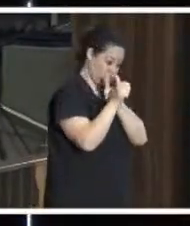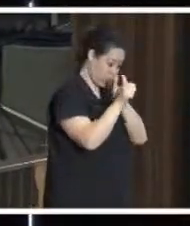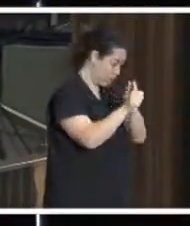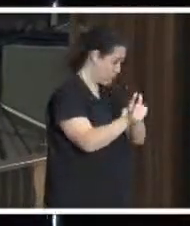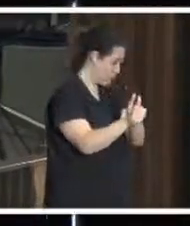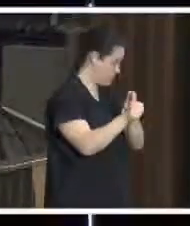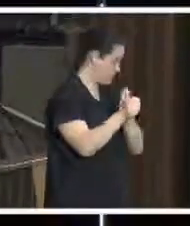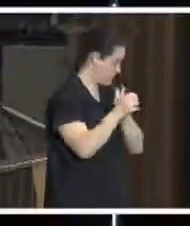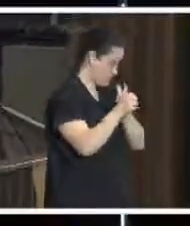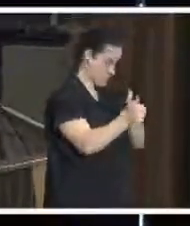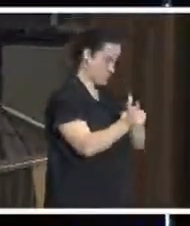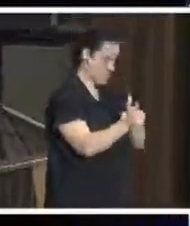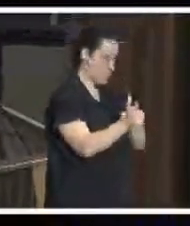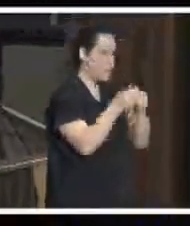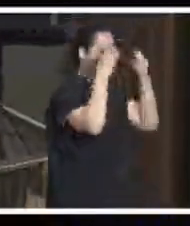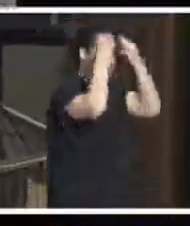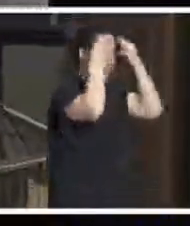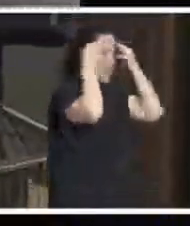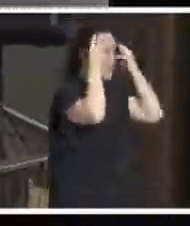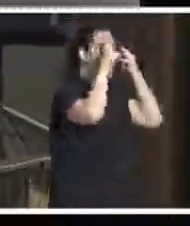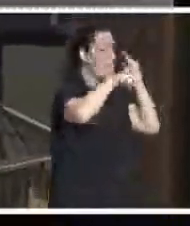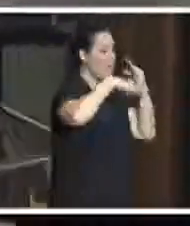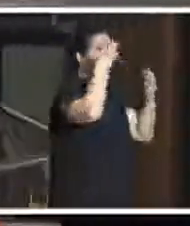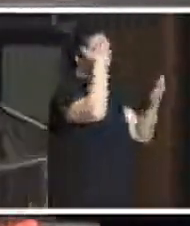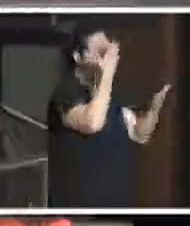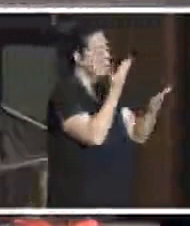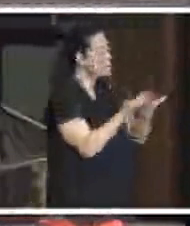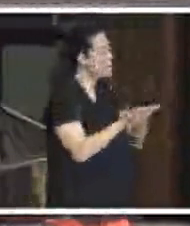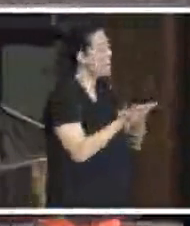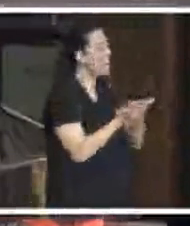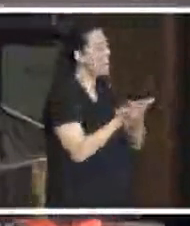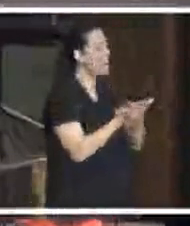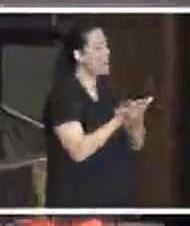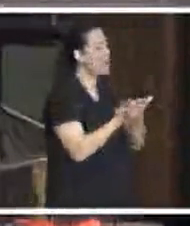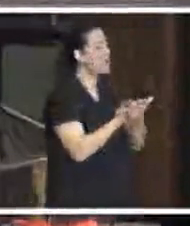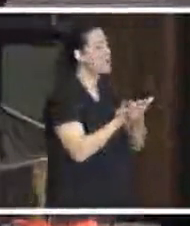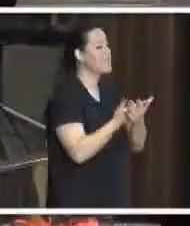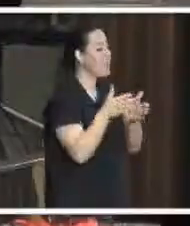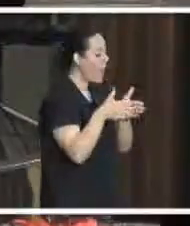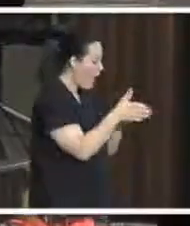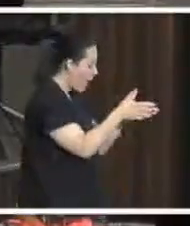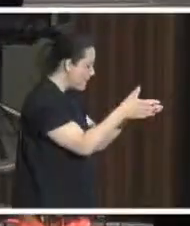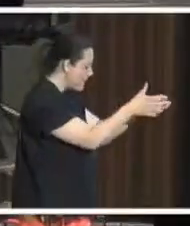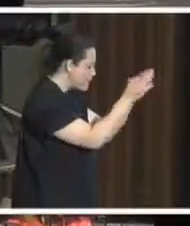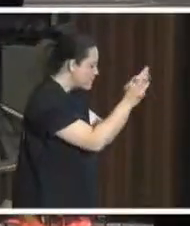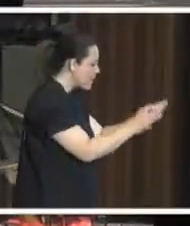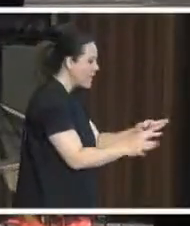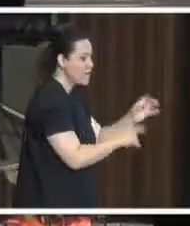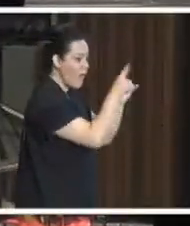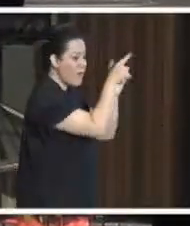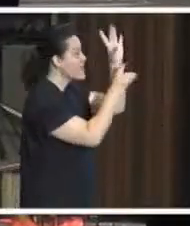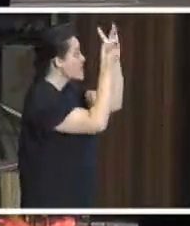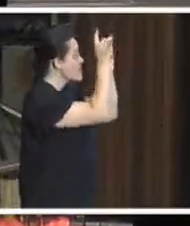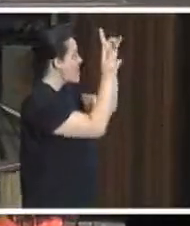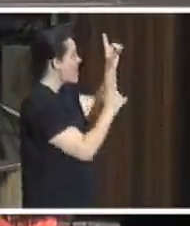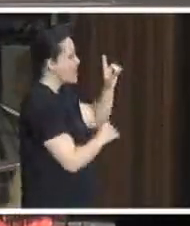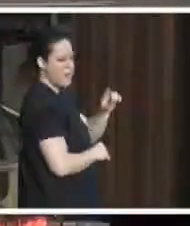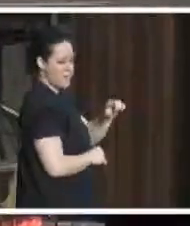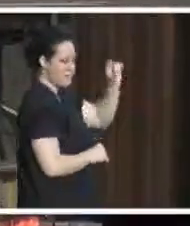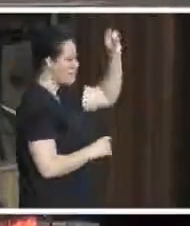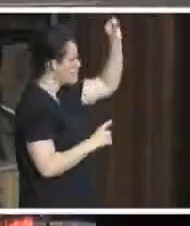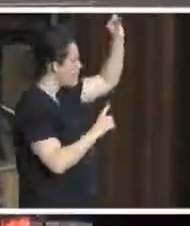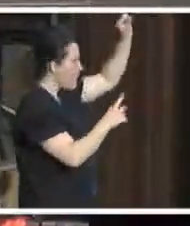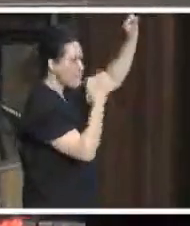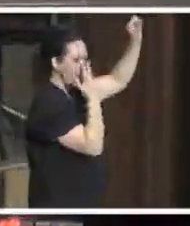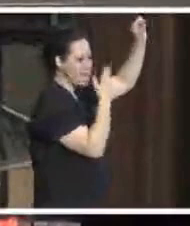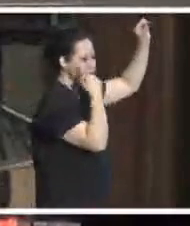Para os magos foi crer que o caminho que a estrela mostraria, que parecia uma